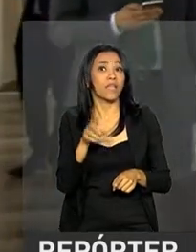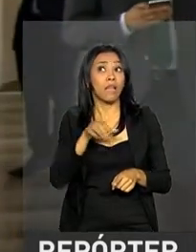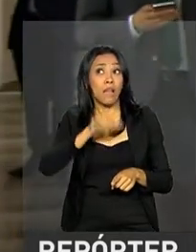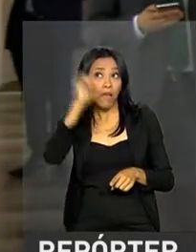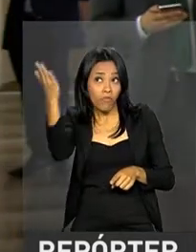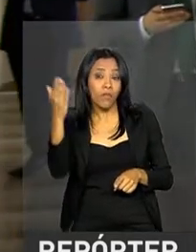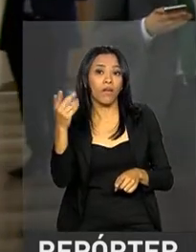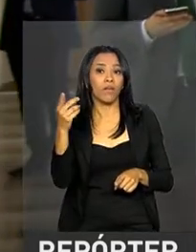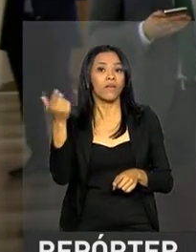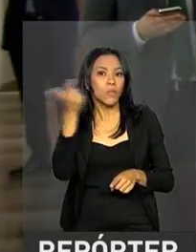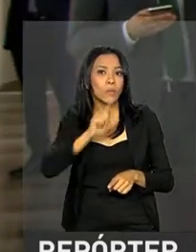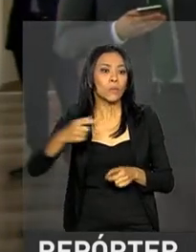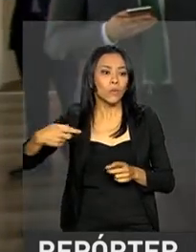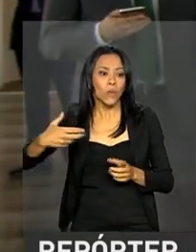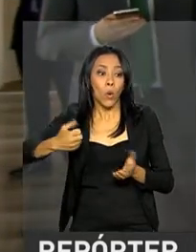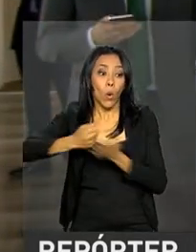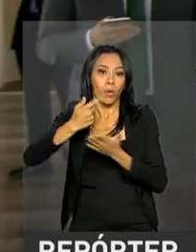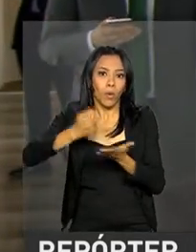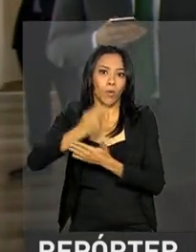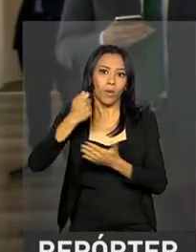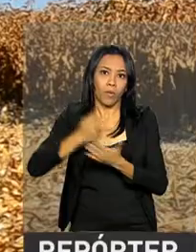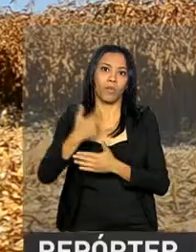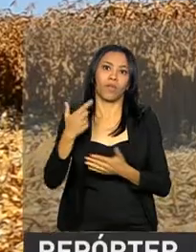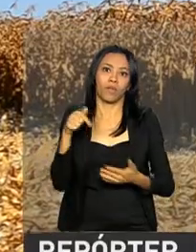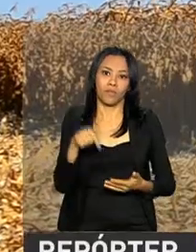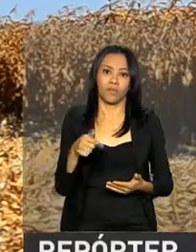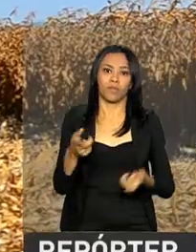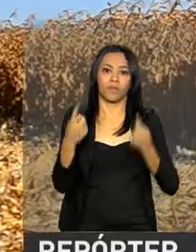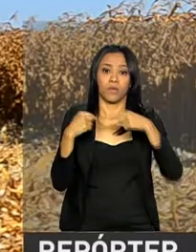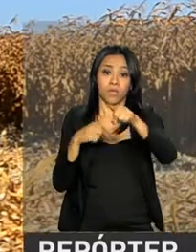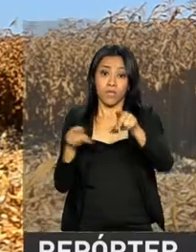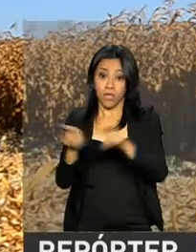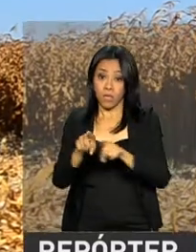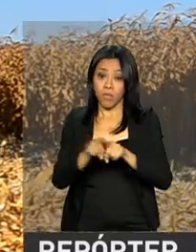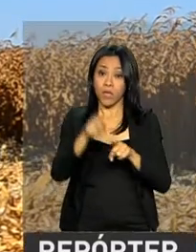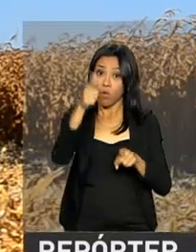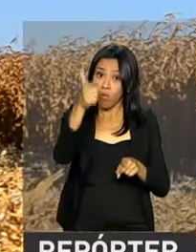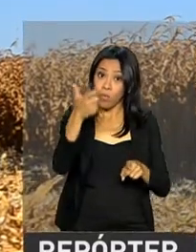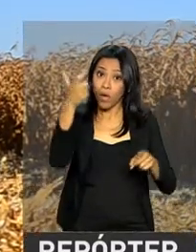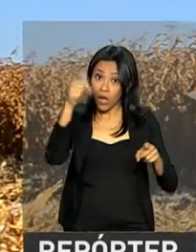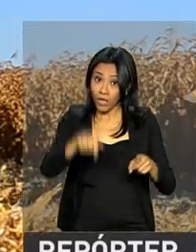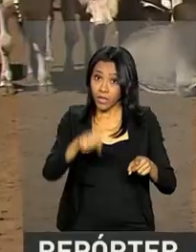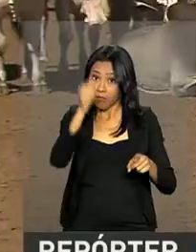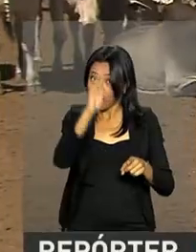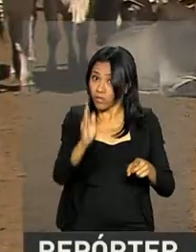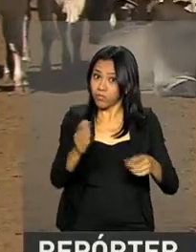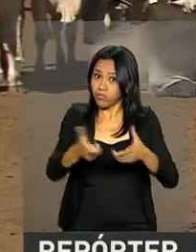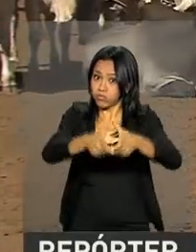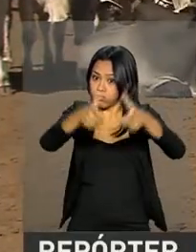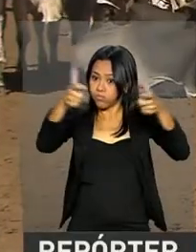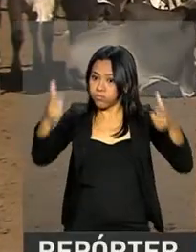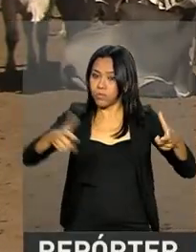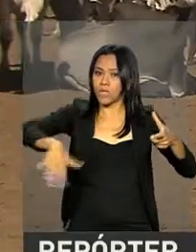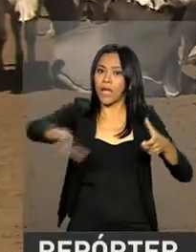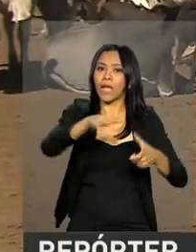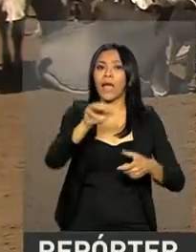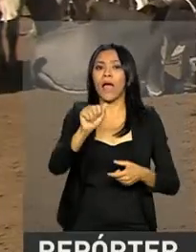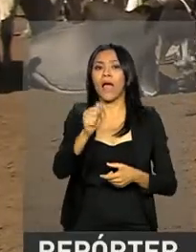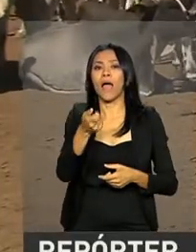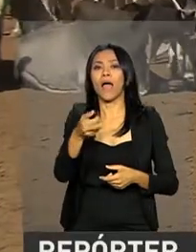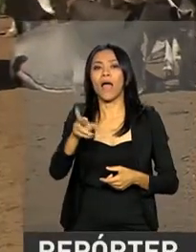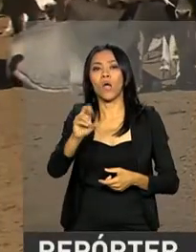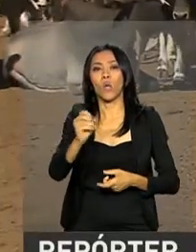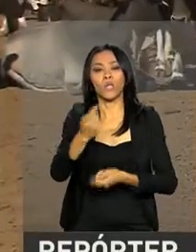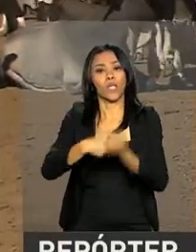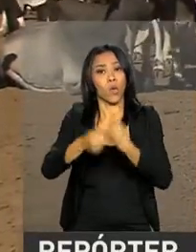mercado no mundo para esse tipo de produto. Celeiro de grandes oportunidades de negócios, o setor do agronegócio quer atrair